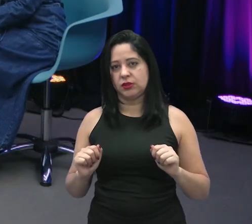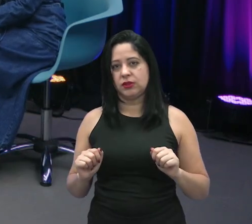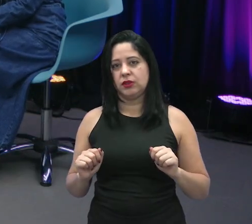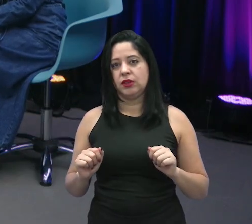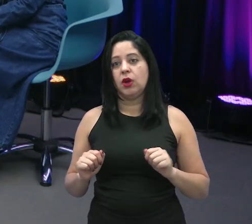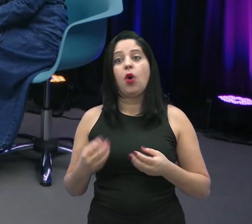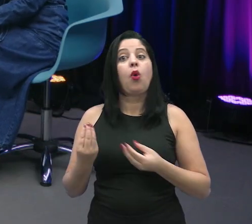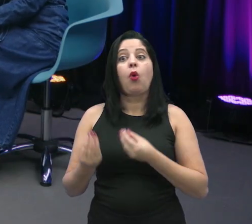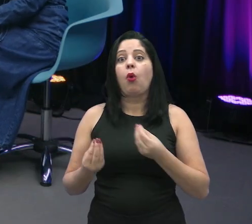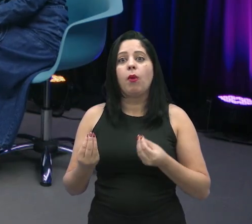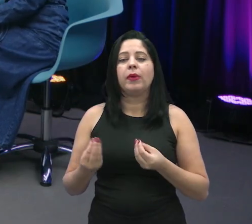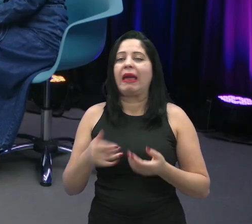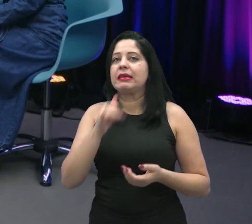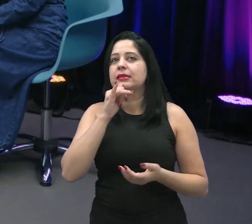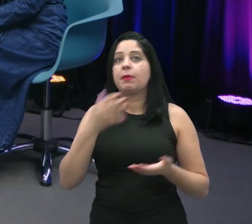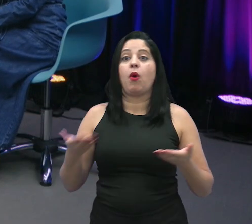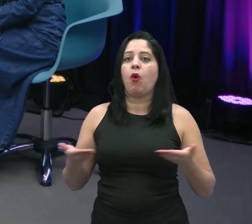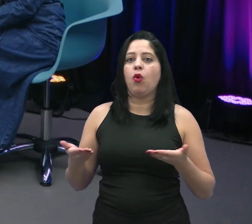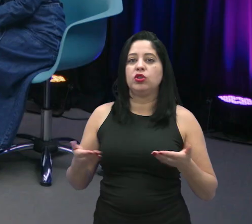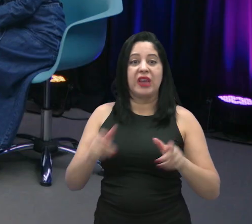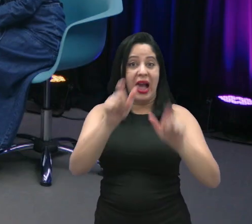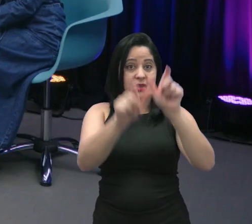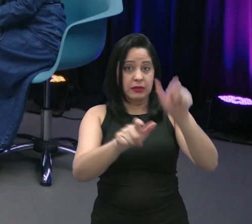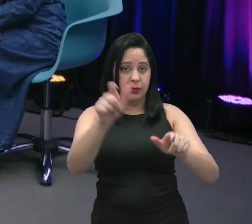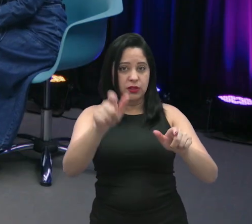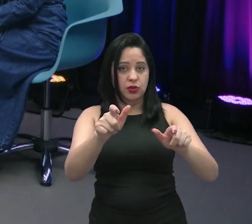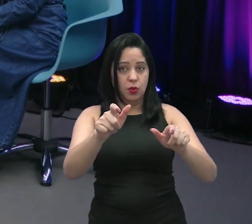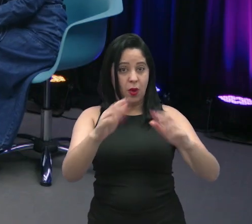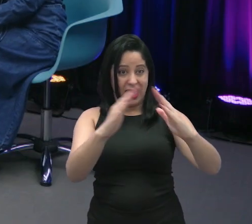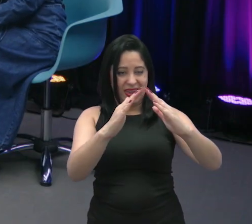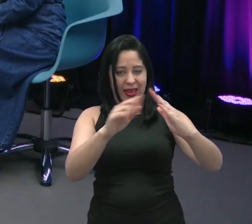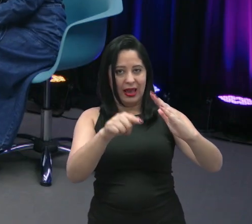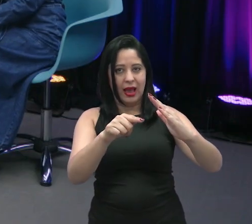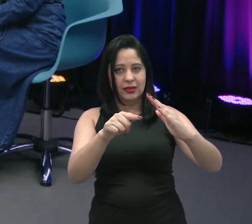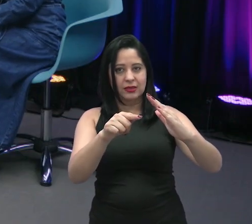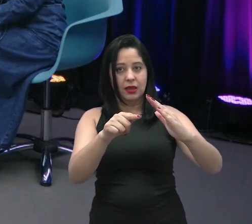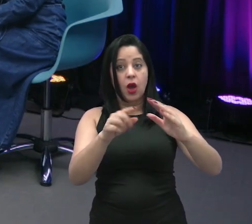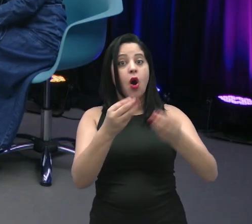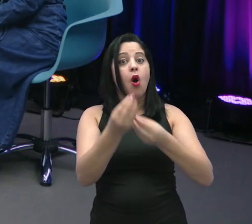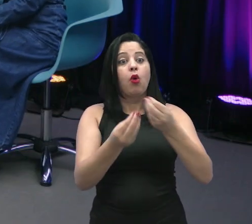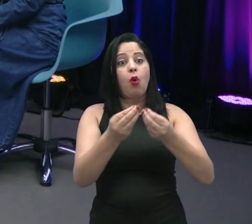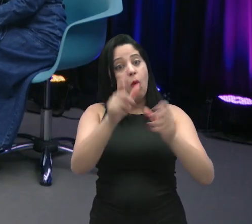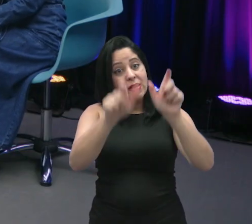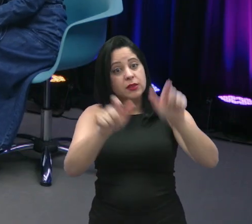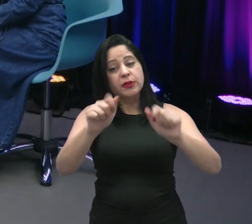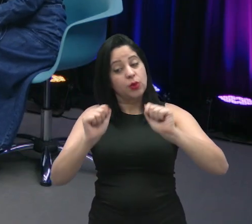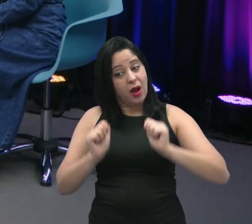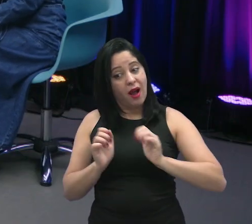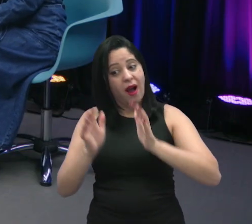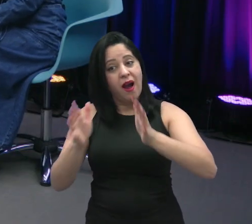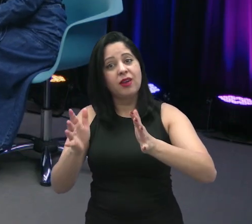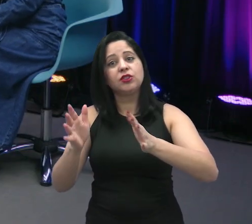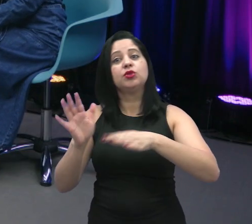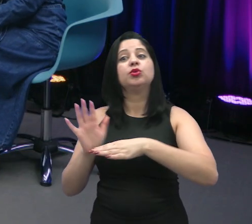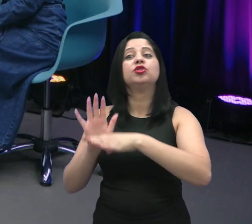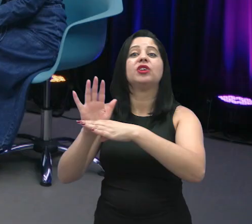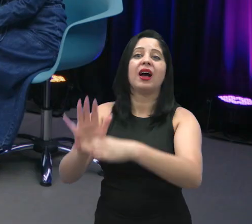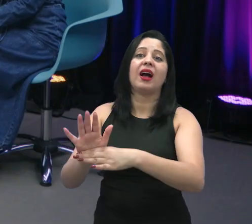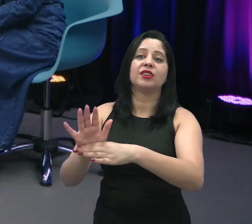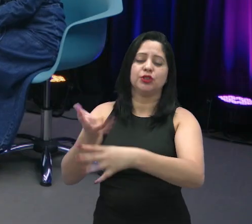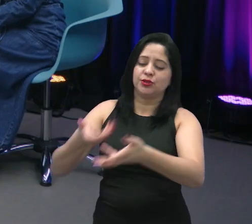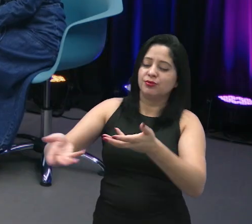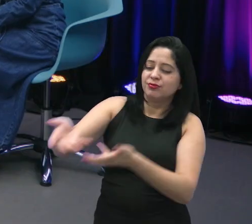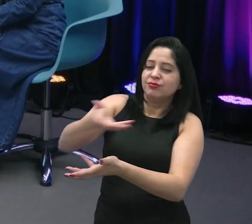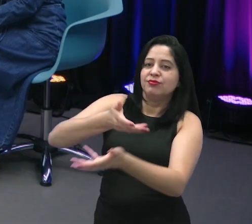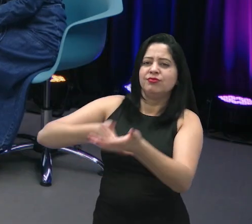necessidades especiais. Como hoje, né? As pessoas que estão em casa podem, de forma consciente, agir para colaborar com o bem